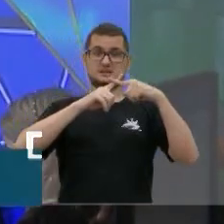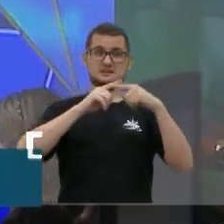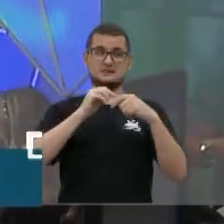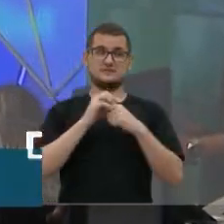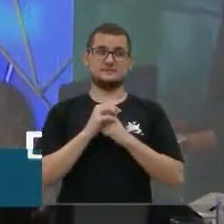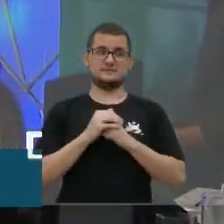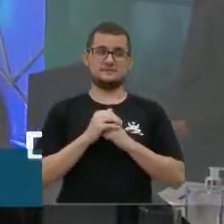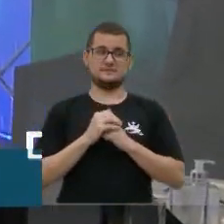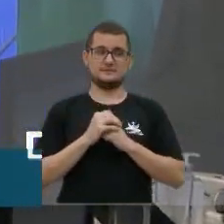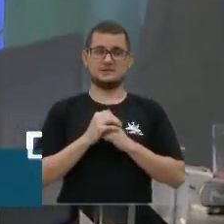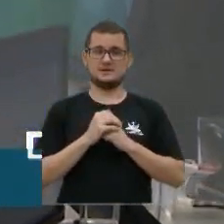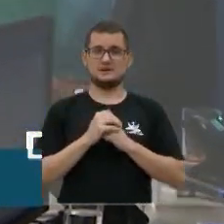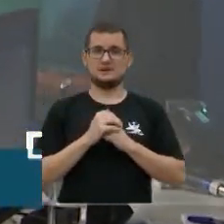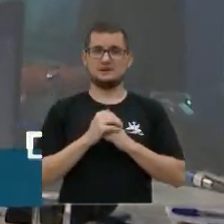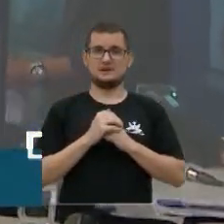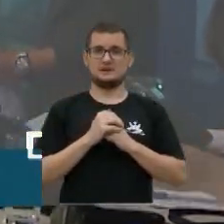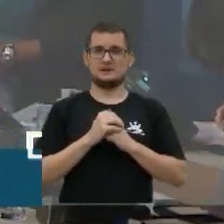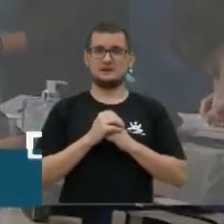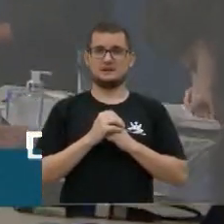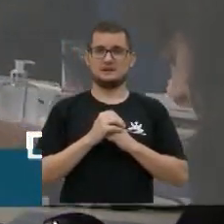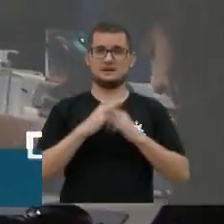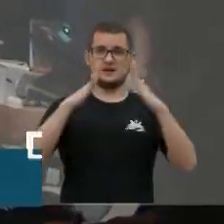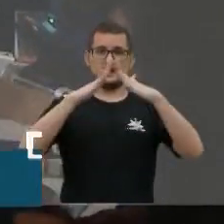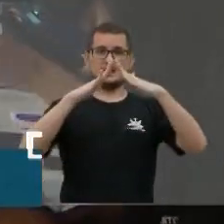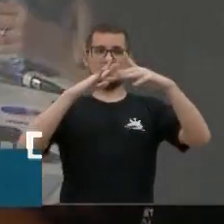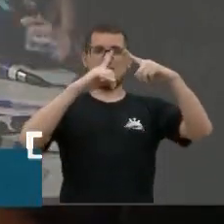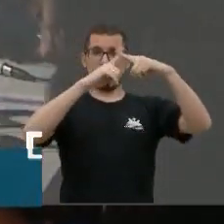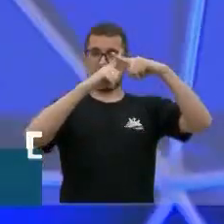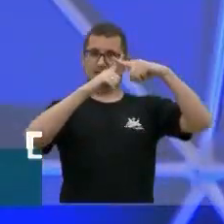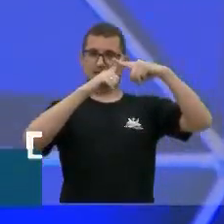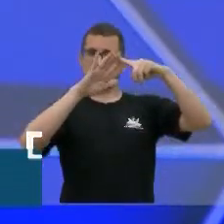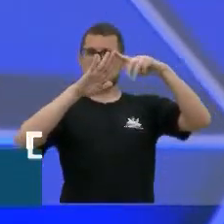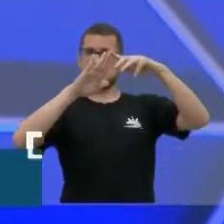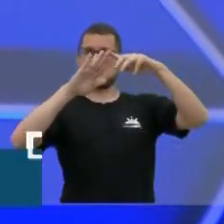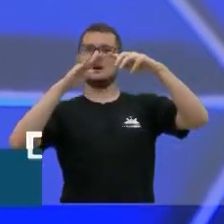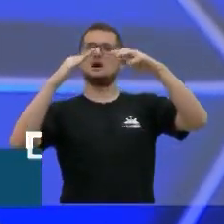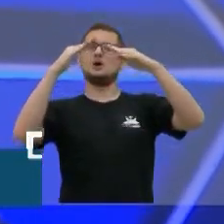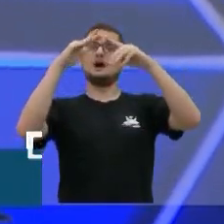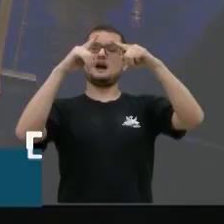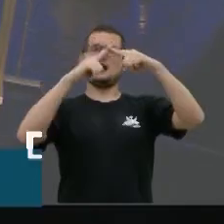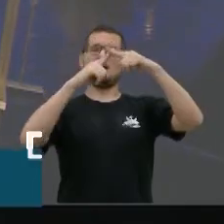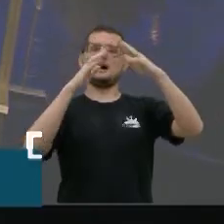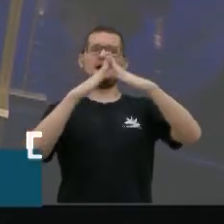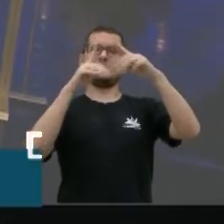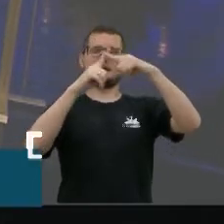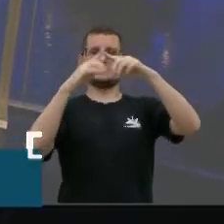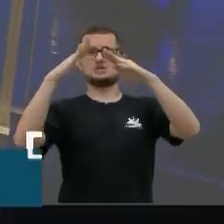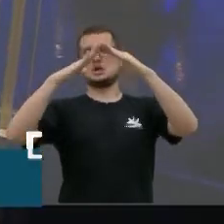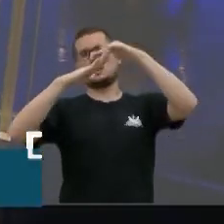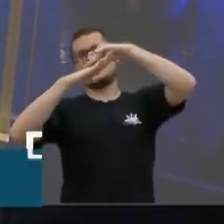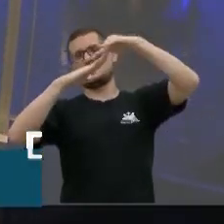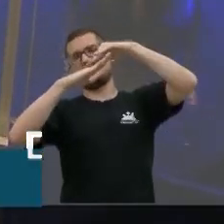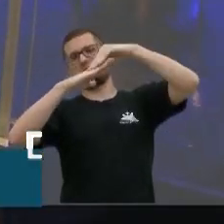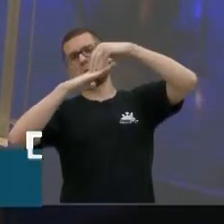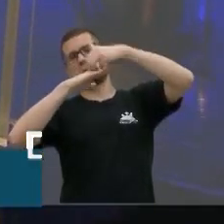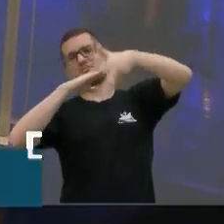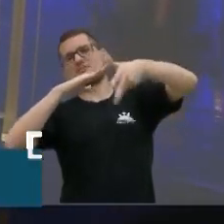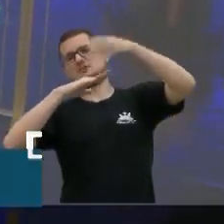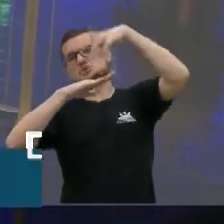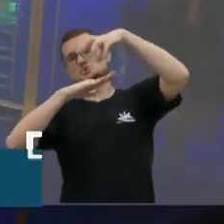igreja. Destelhou a igreja, caiu água e a gente cuidou para não cair aqui. Isso, essa é a obra